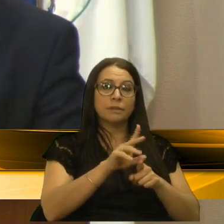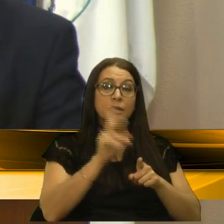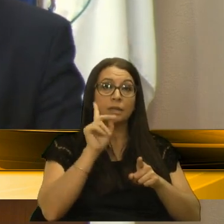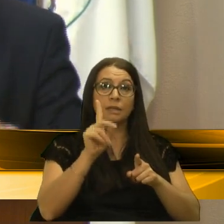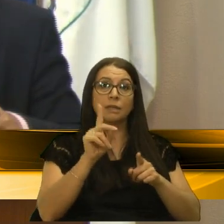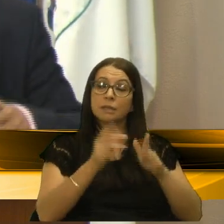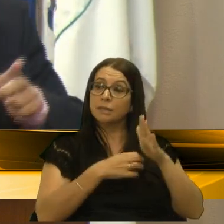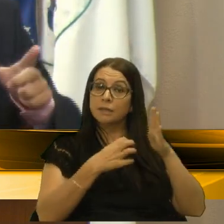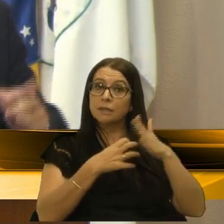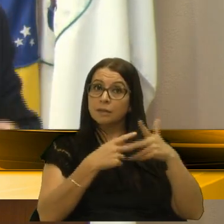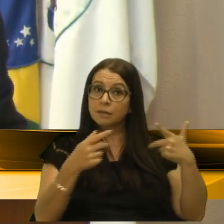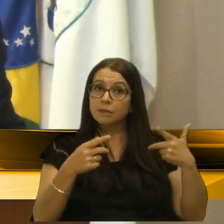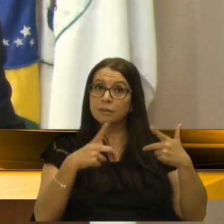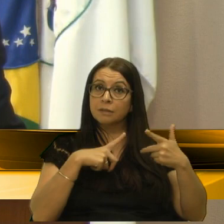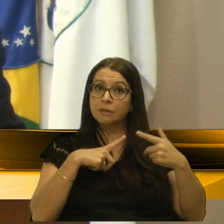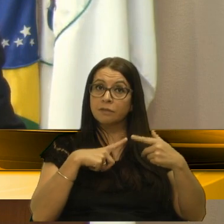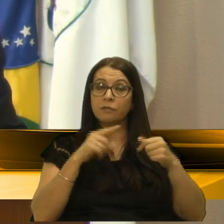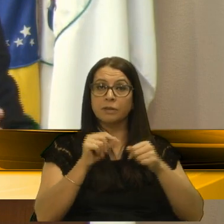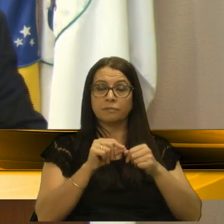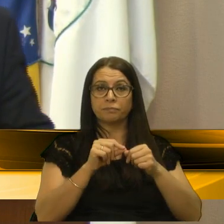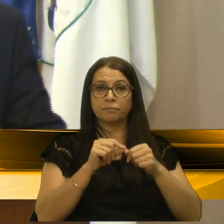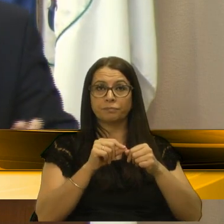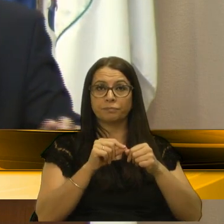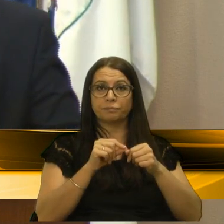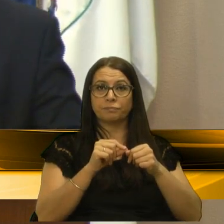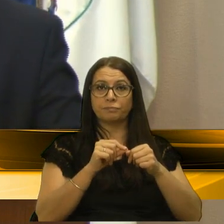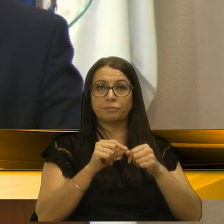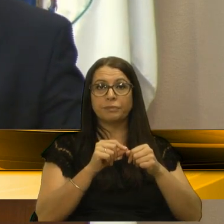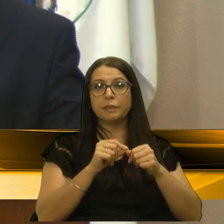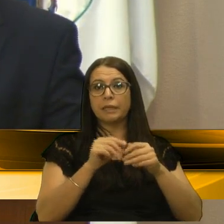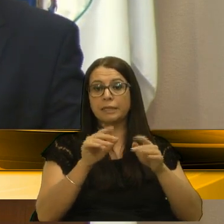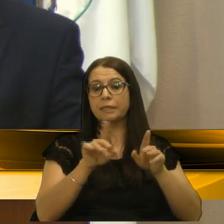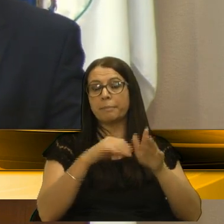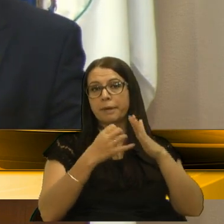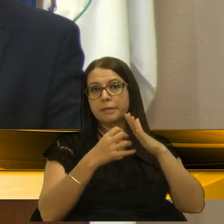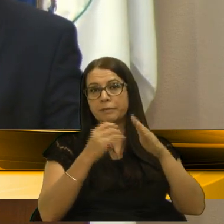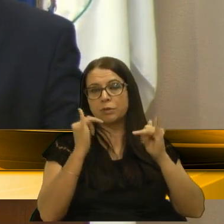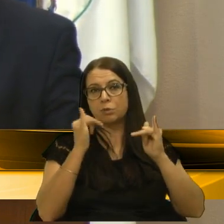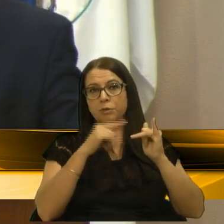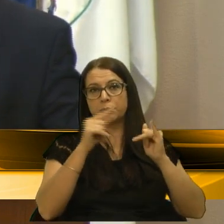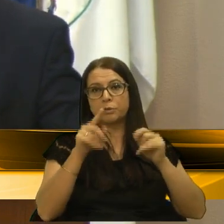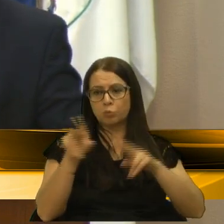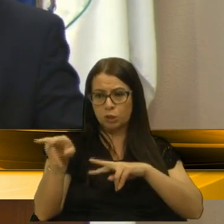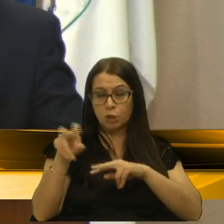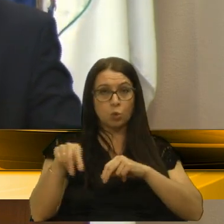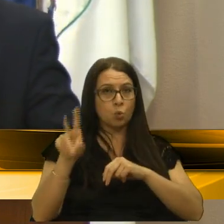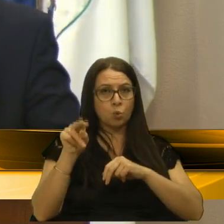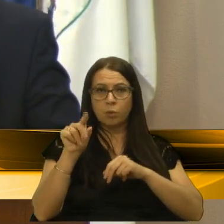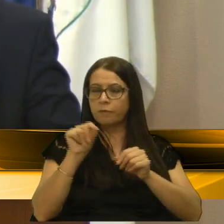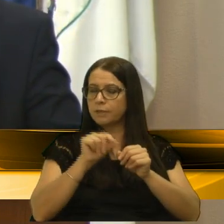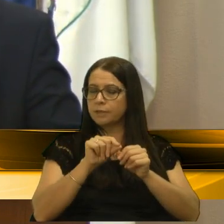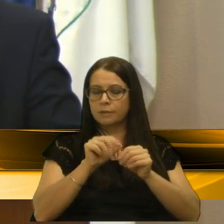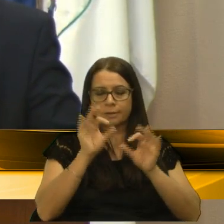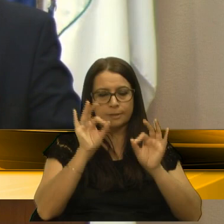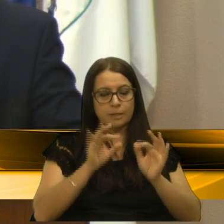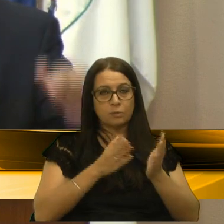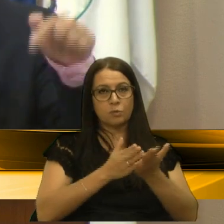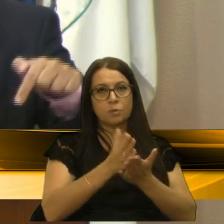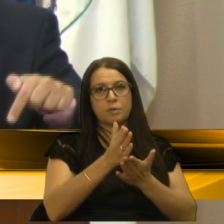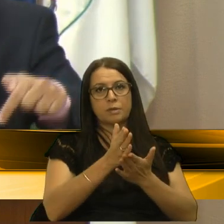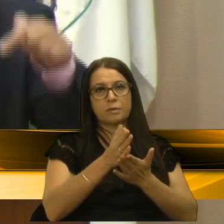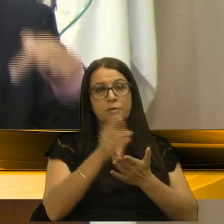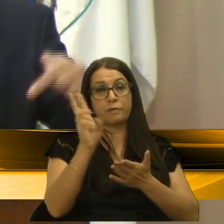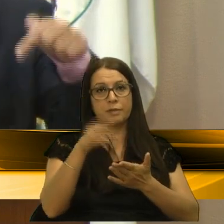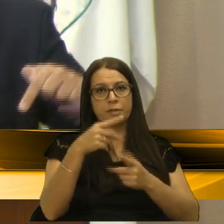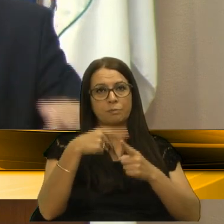empresas que fazem o transporte intramunicipal, por exemplo, do interior, nunca cumpriram o contrato com a Visat. Porque aqui nessa